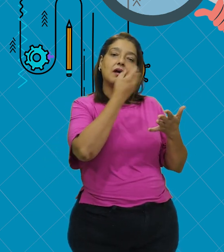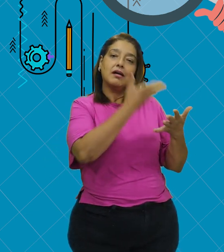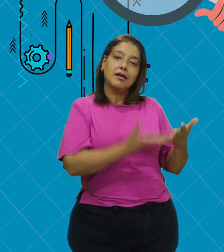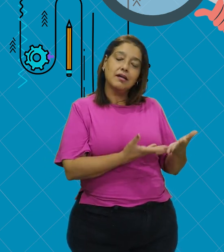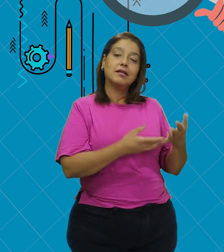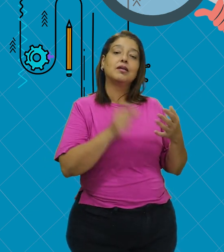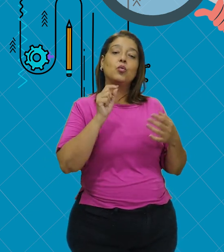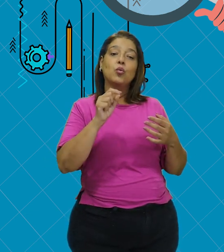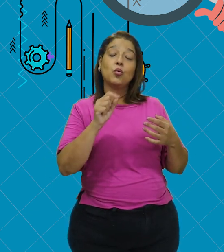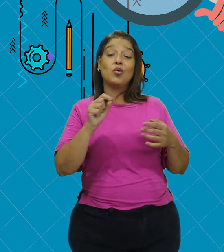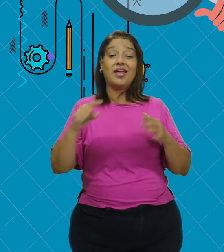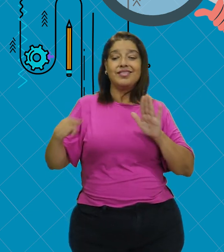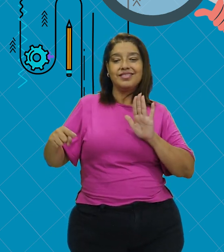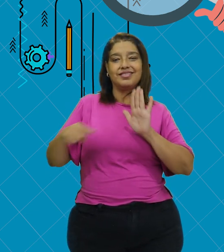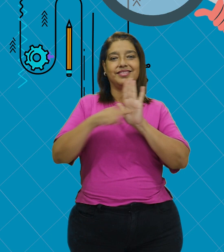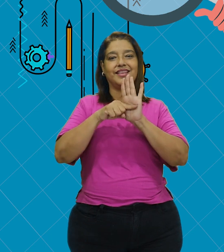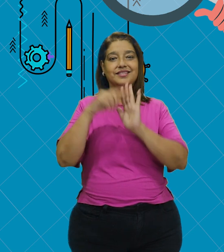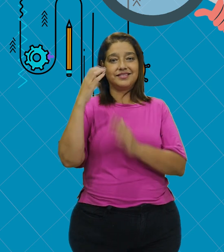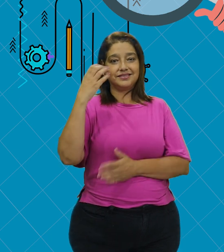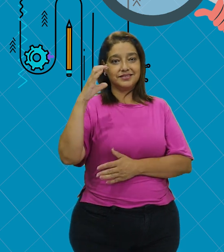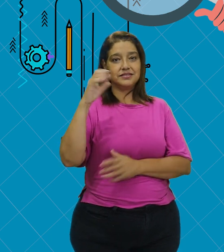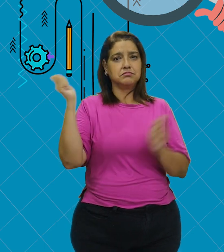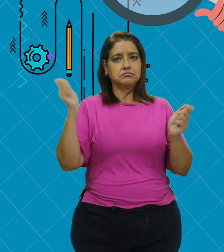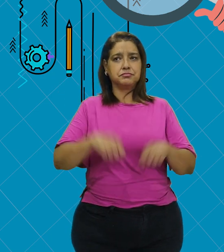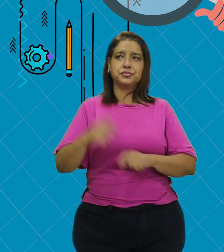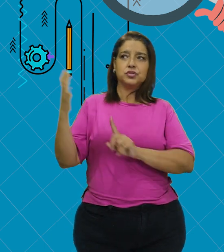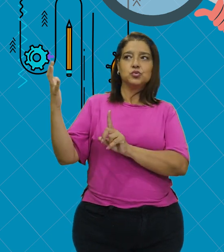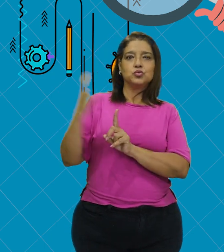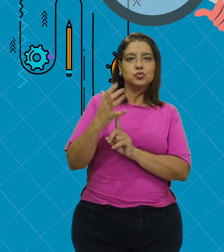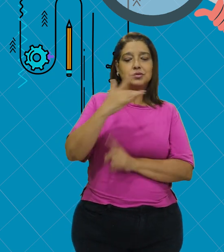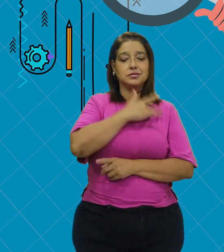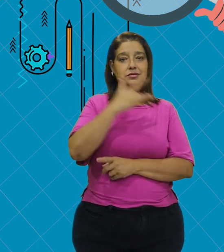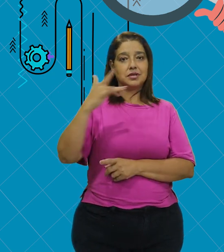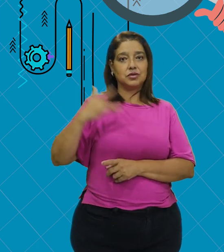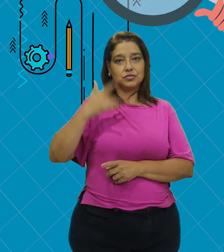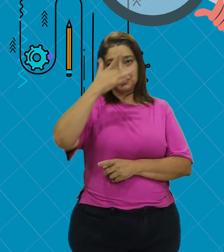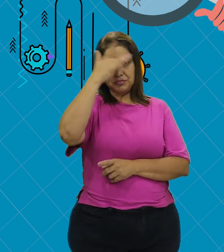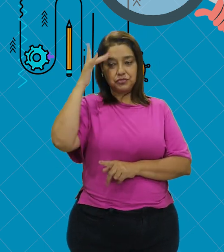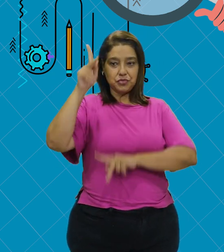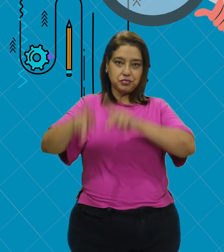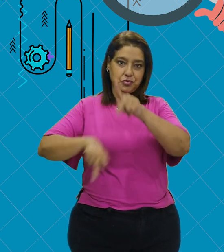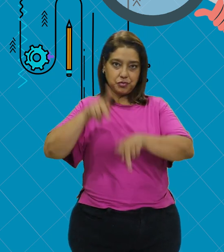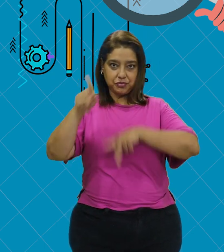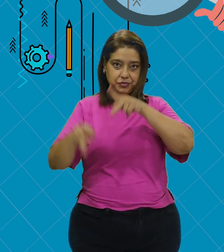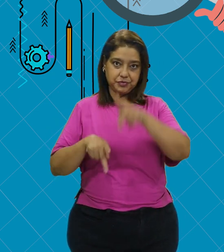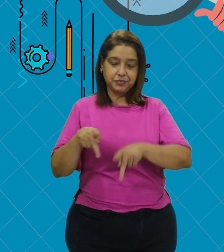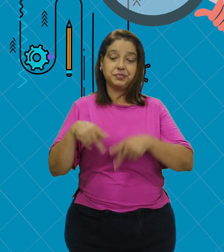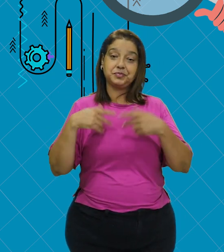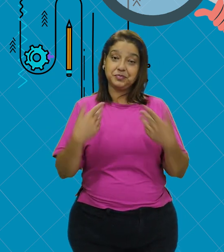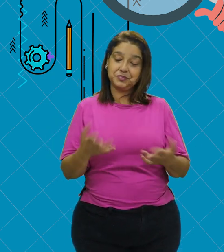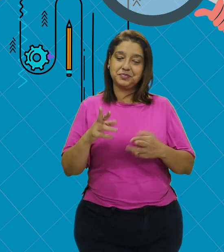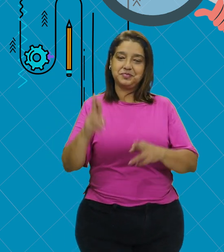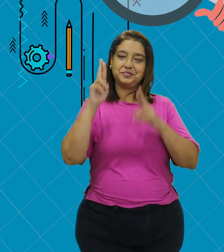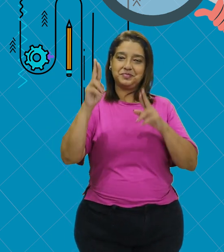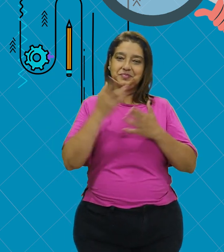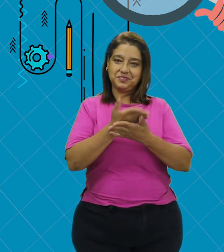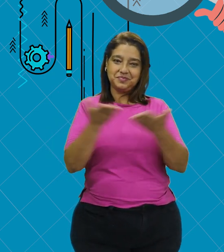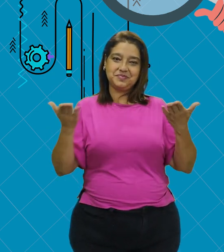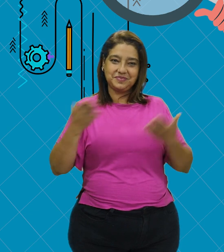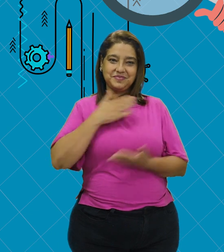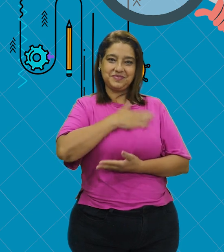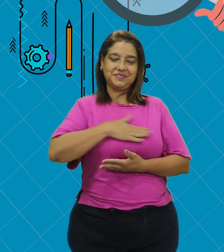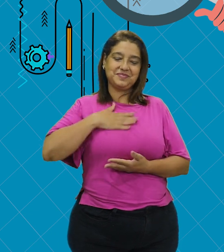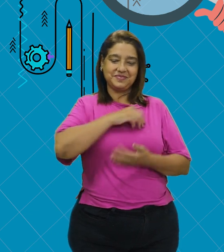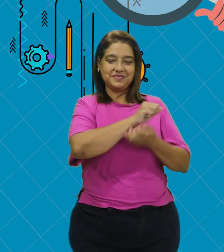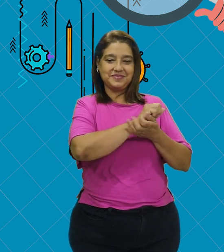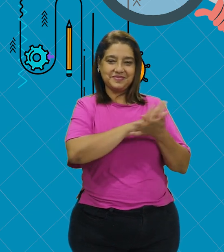como o negacionismo científico pode afetar a saúde de uma população inteira. E espero que tenham